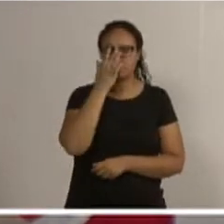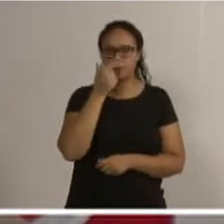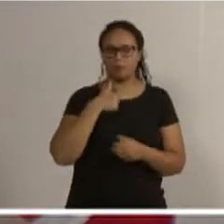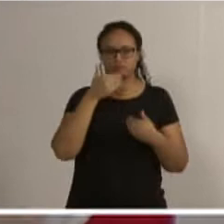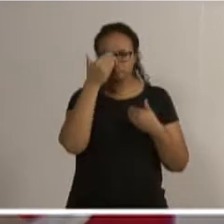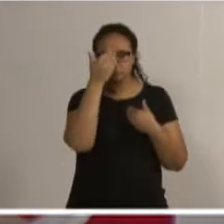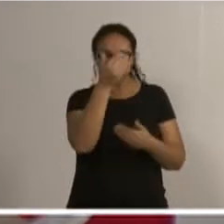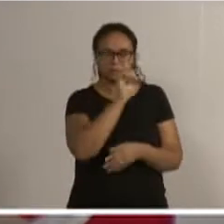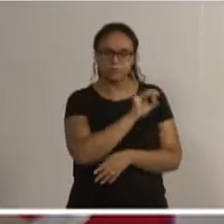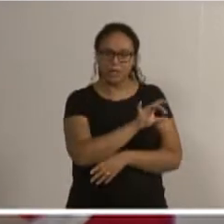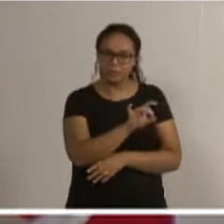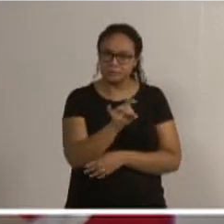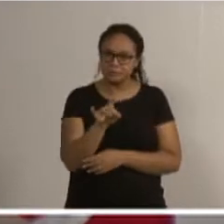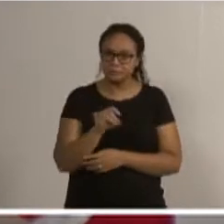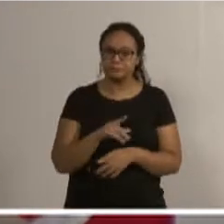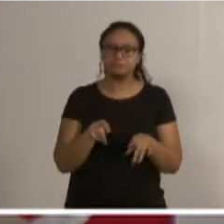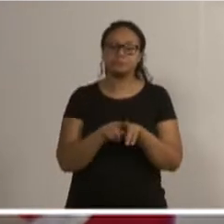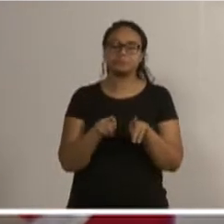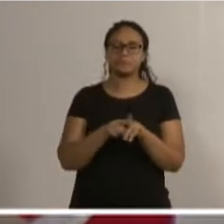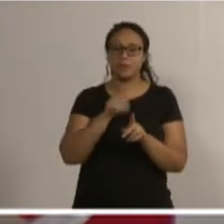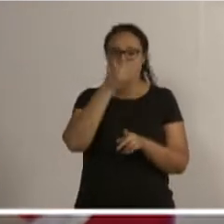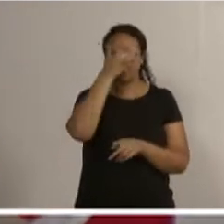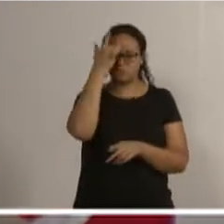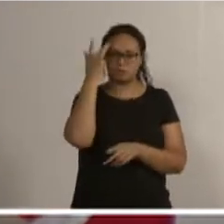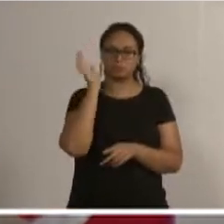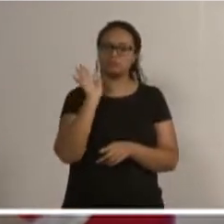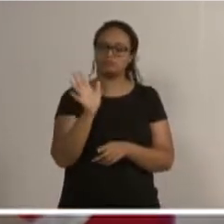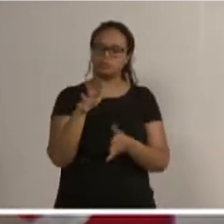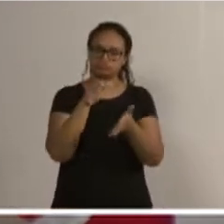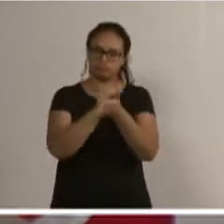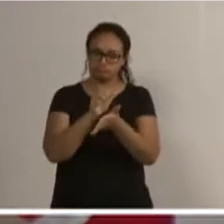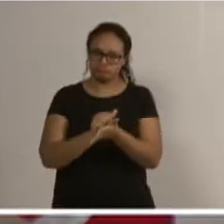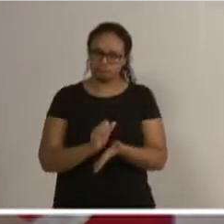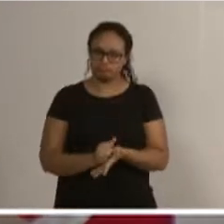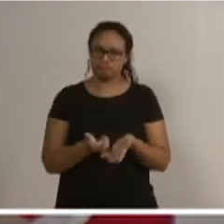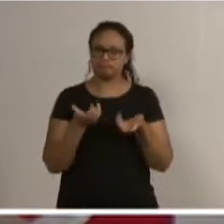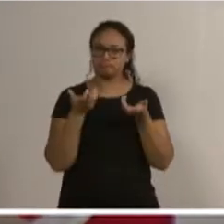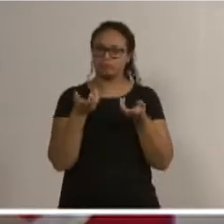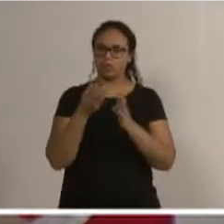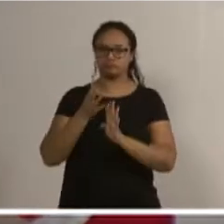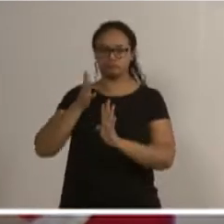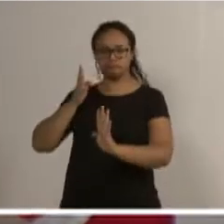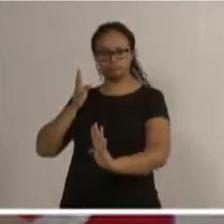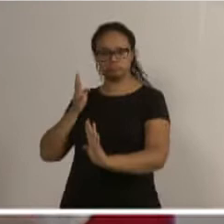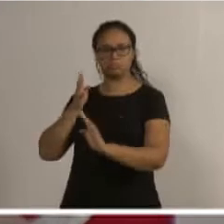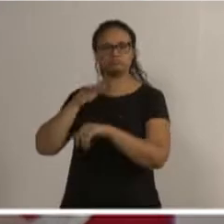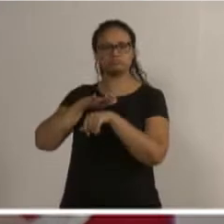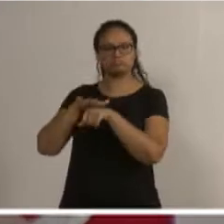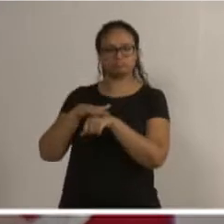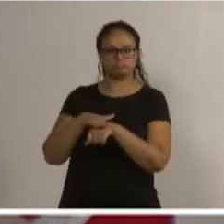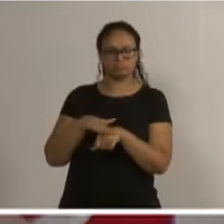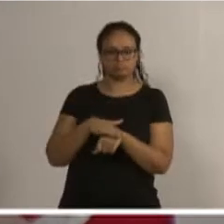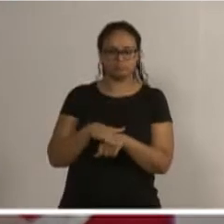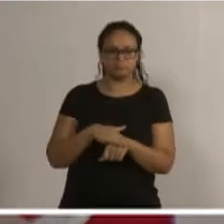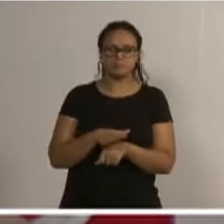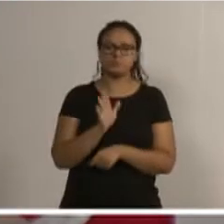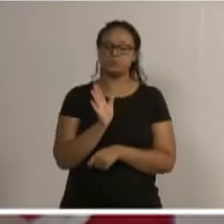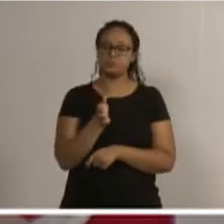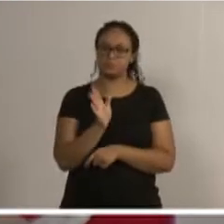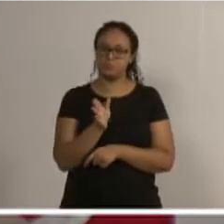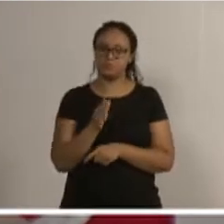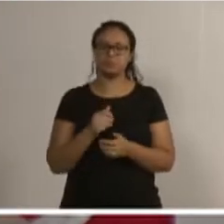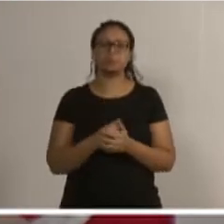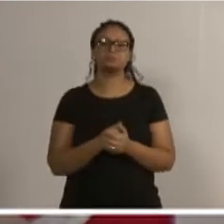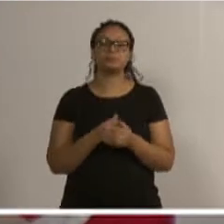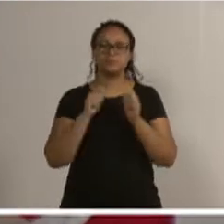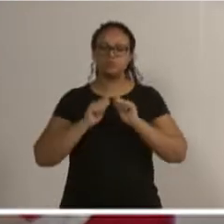um de vocês, as pessoas que estão inscritas aqui, que já no início já foram chamadas, né? A nossa assessoria já está